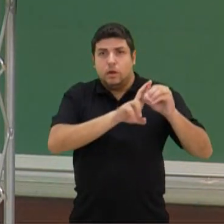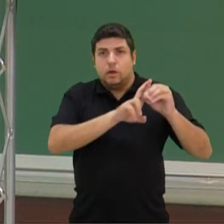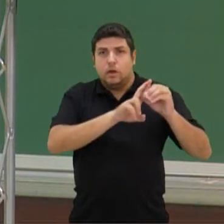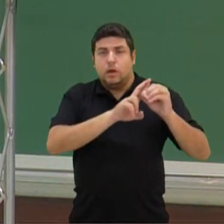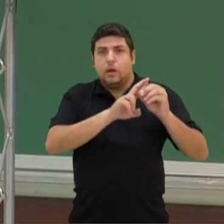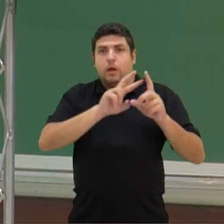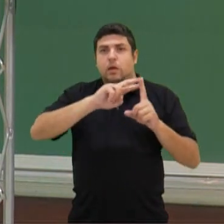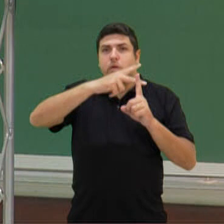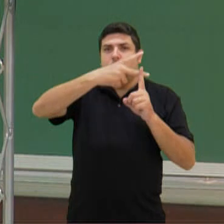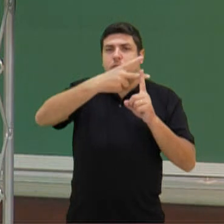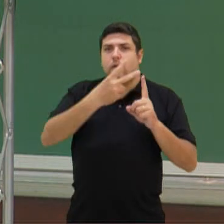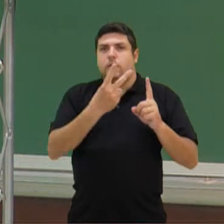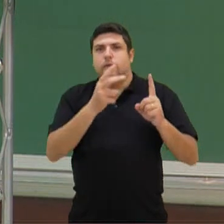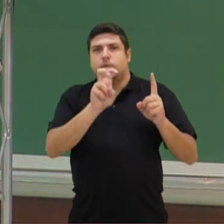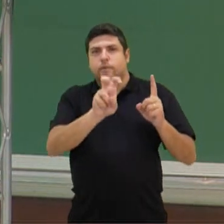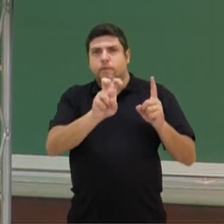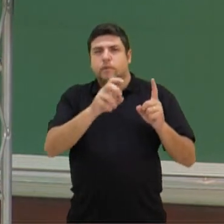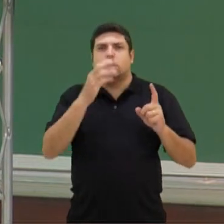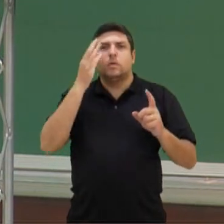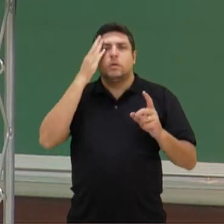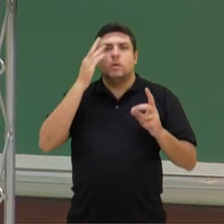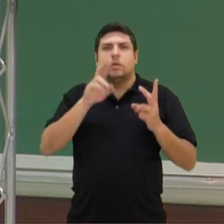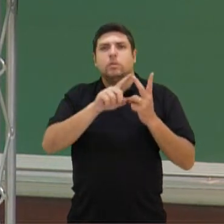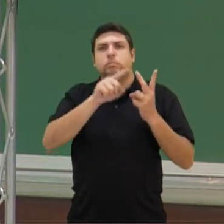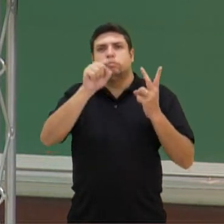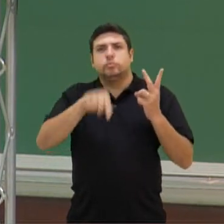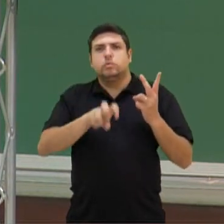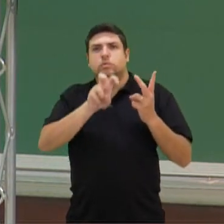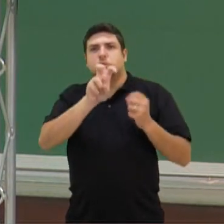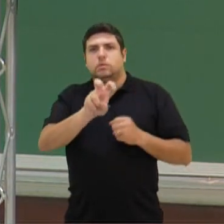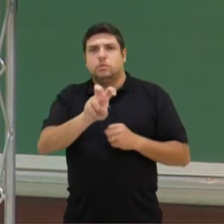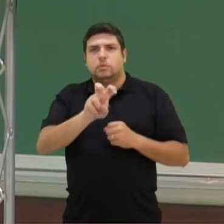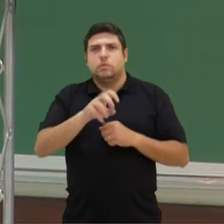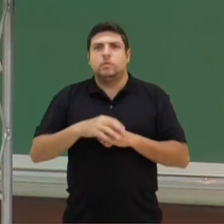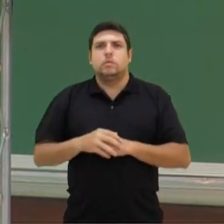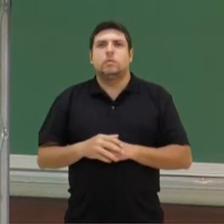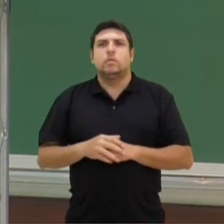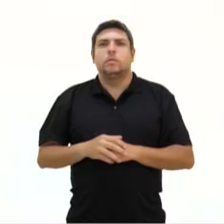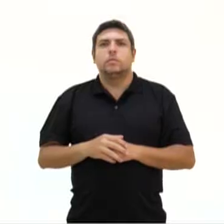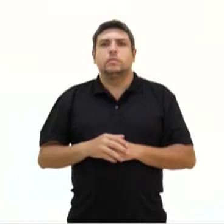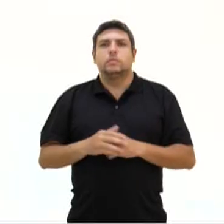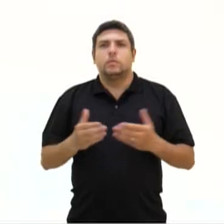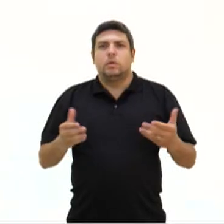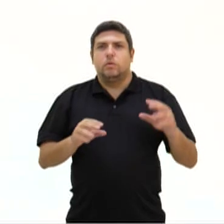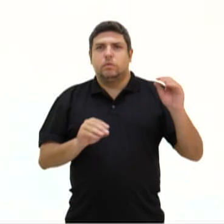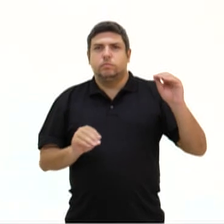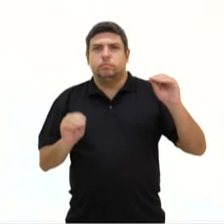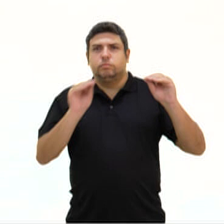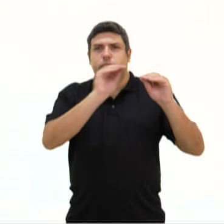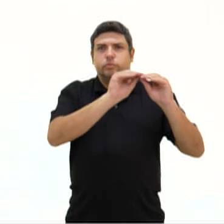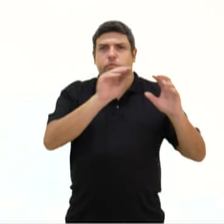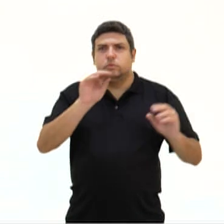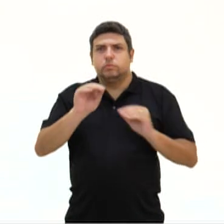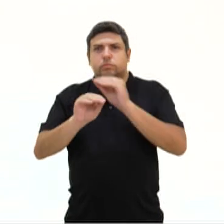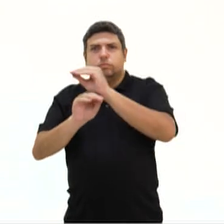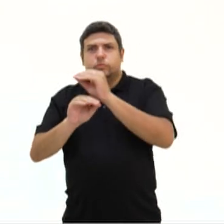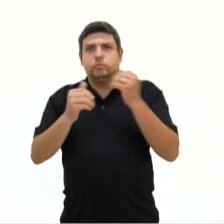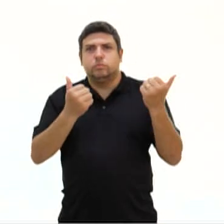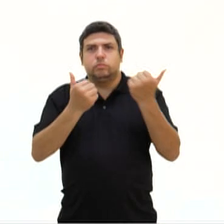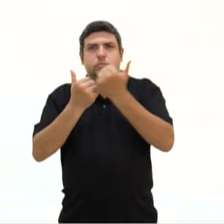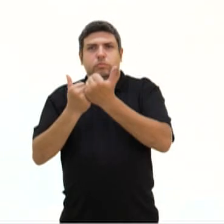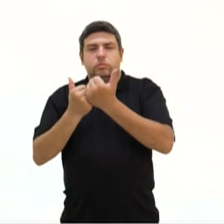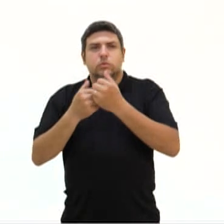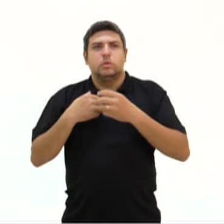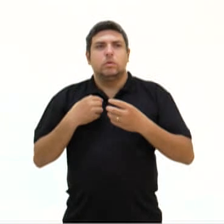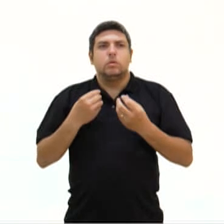5. Agora vou utilizar a fórmula e atribuir esses valores. A, 3, B1 e C menos 13, da onde eu tirei